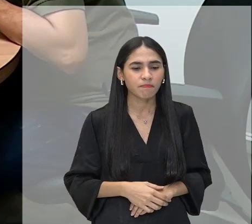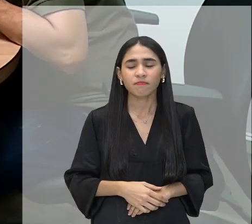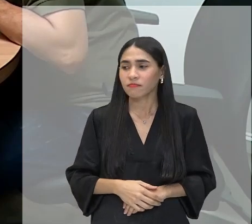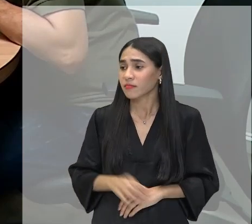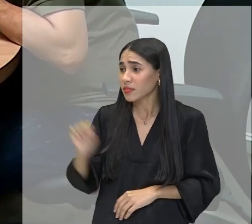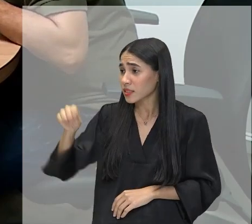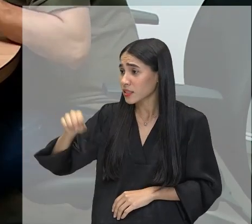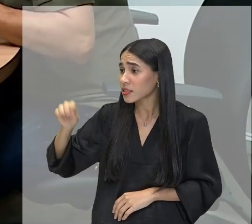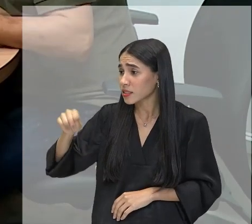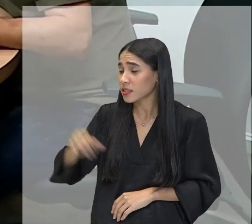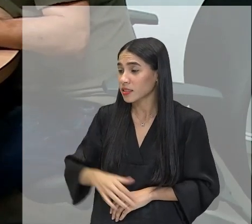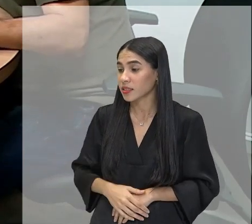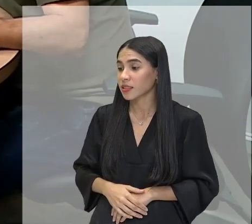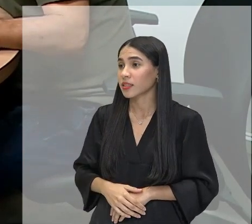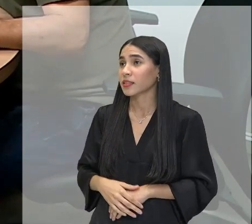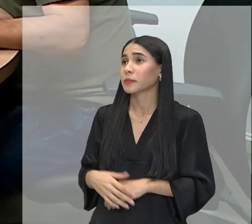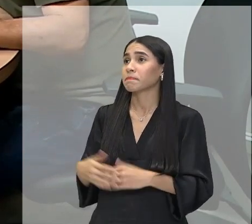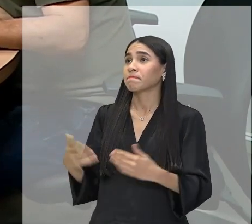Sim.